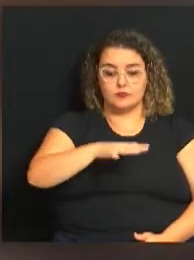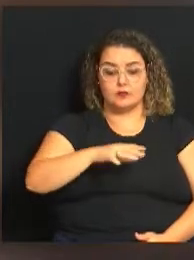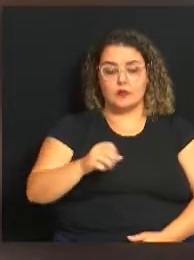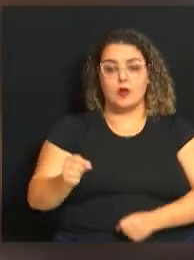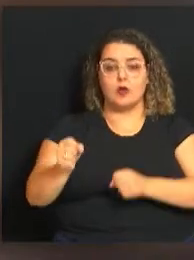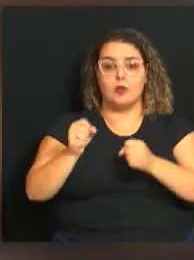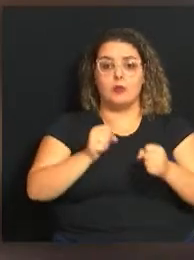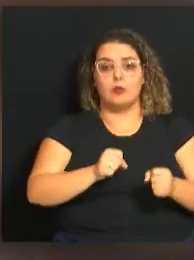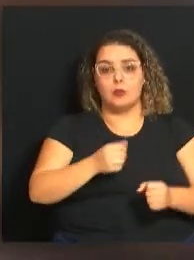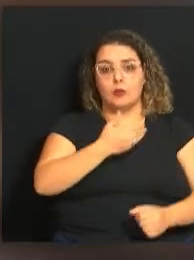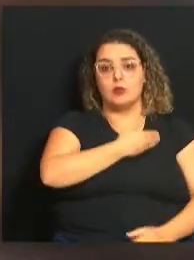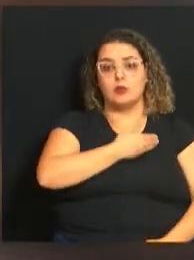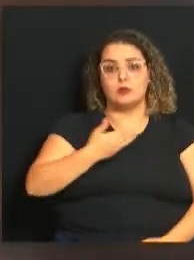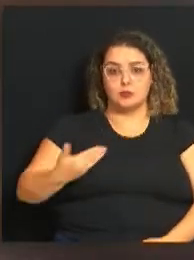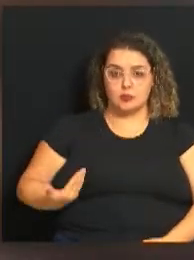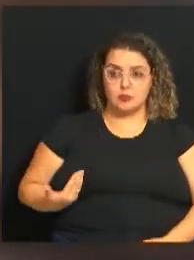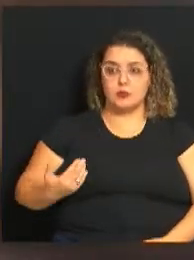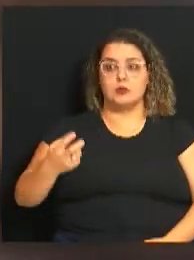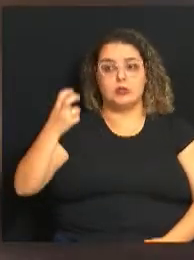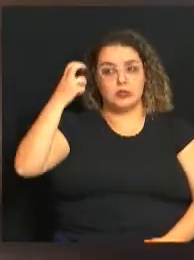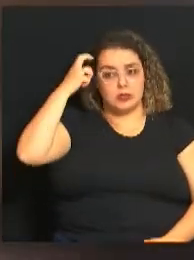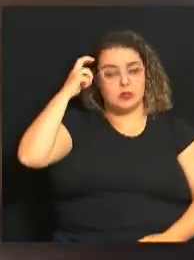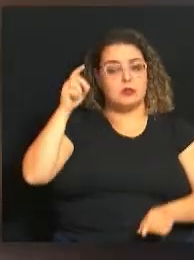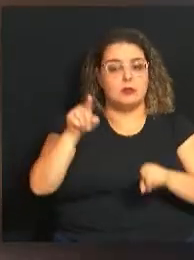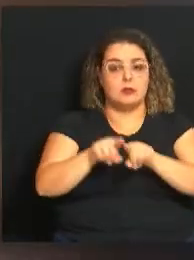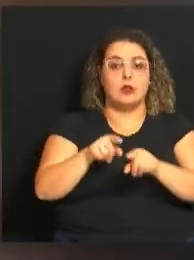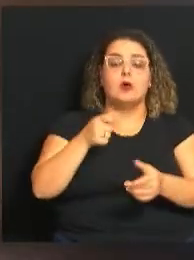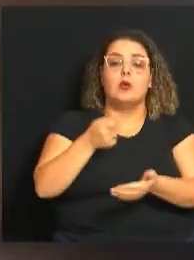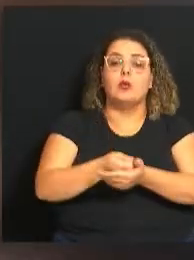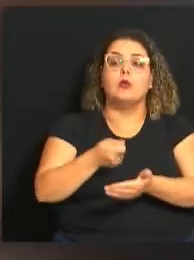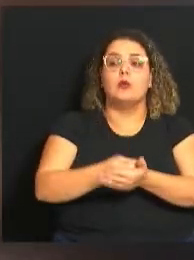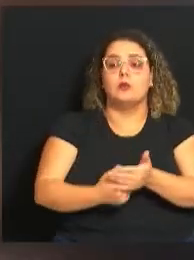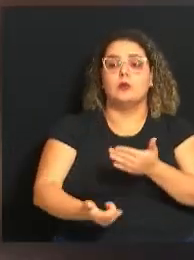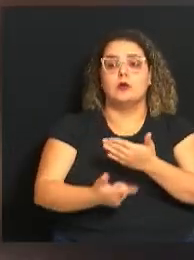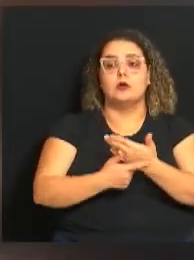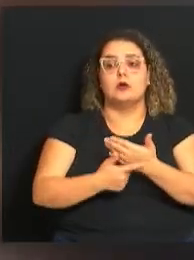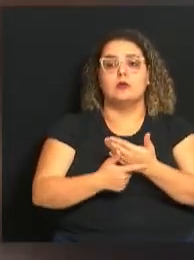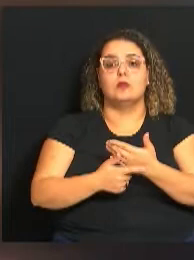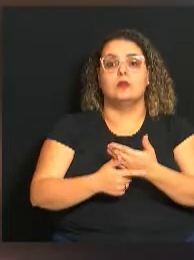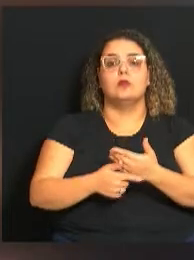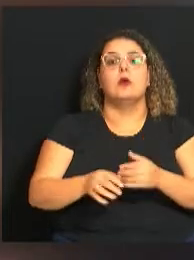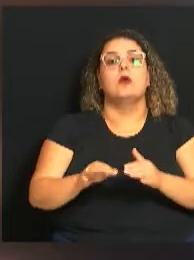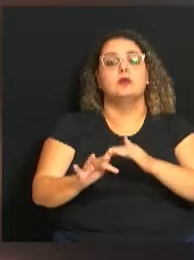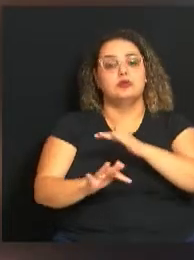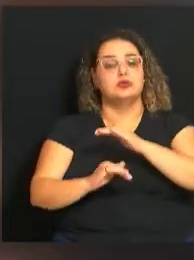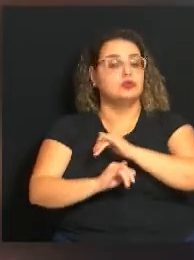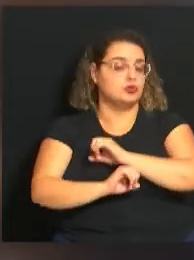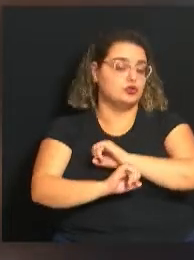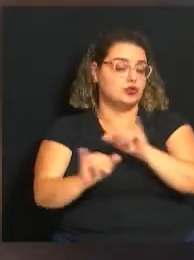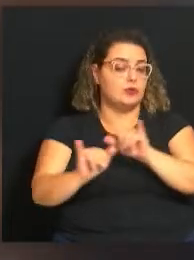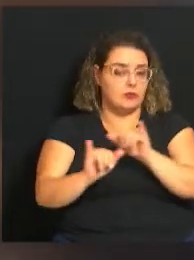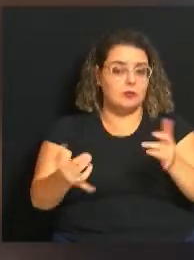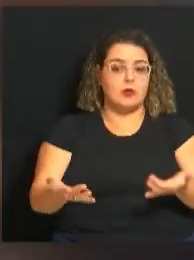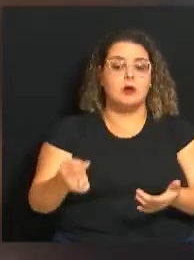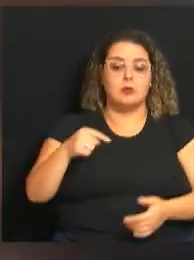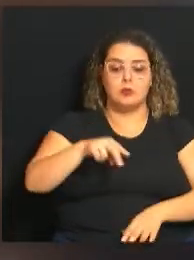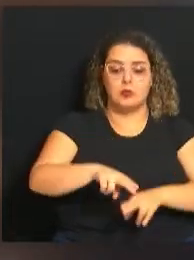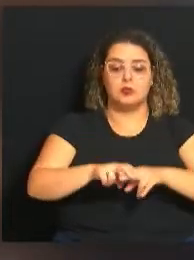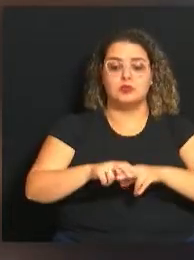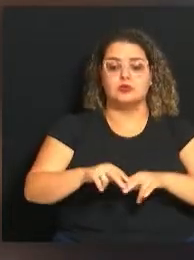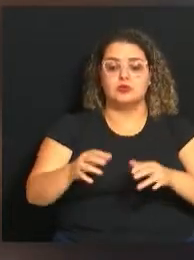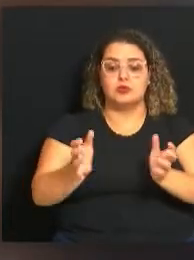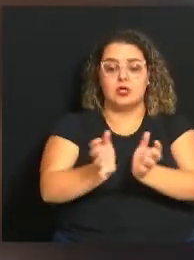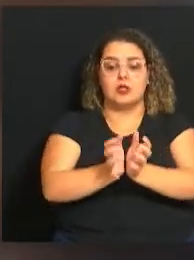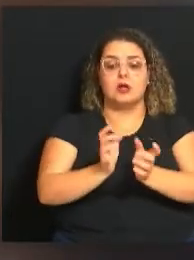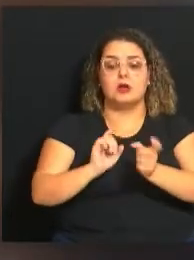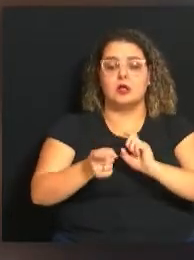cultura, também cumprimos o papel de fazer um processo formativo. Por isso, na reunião de hoje, nós